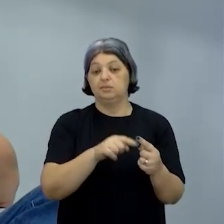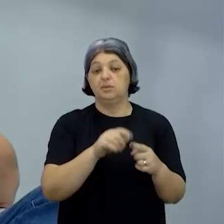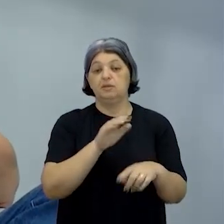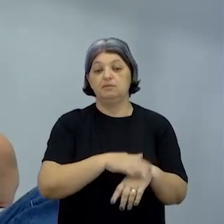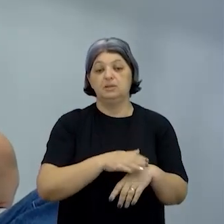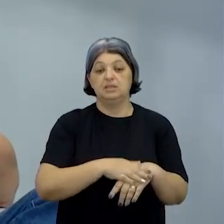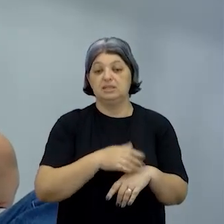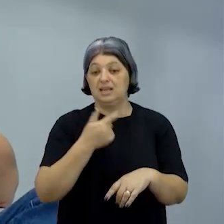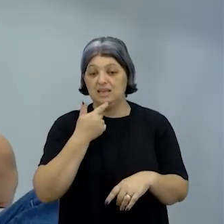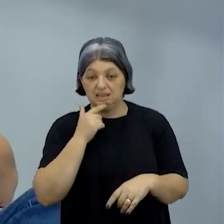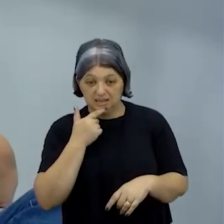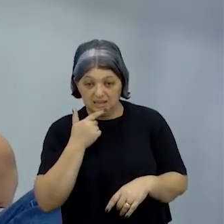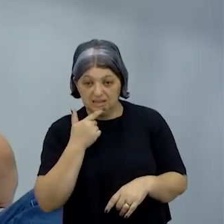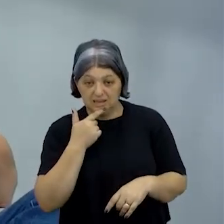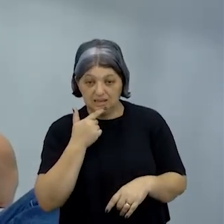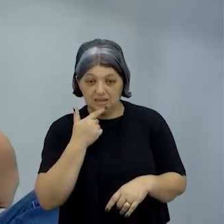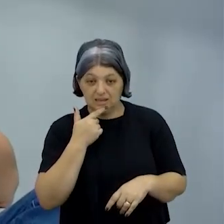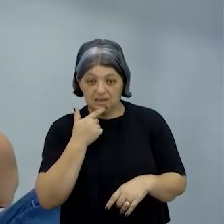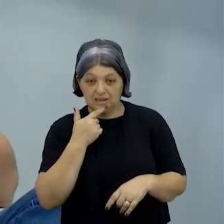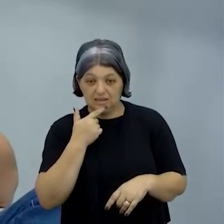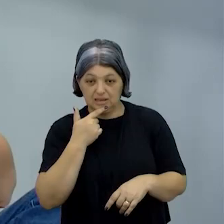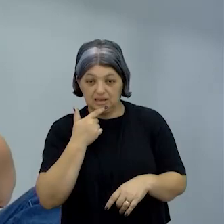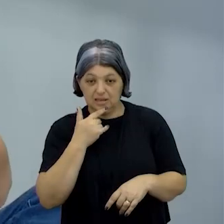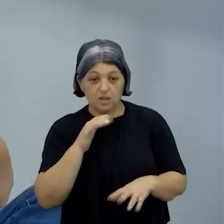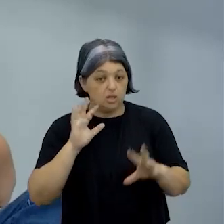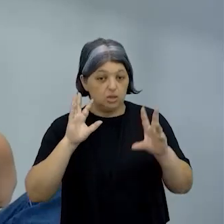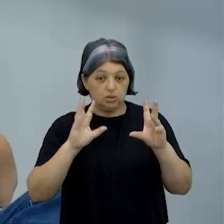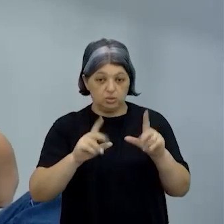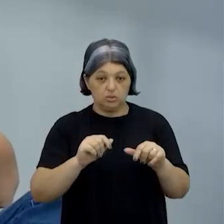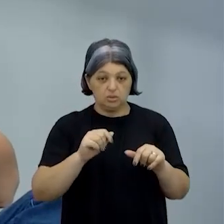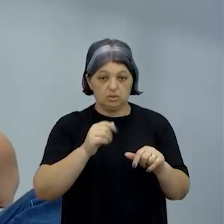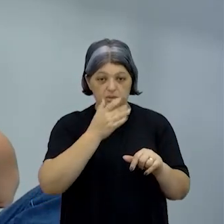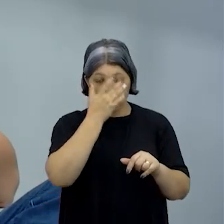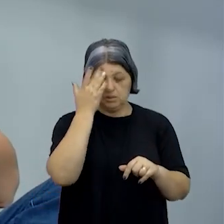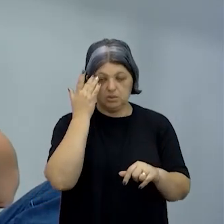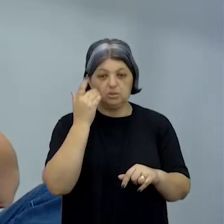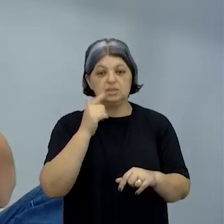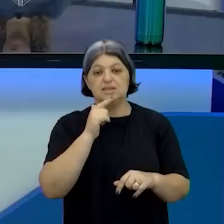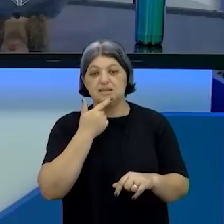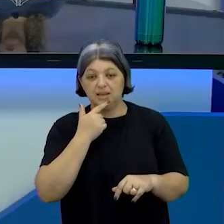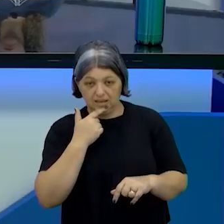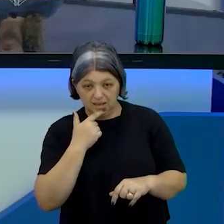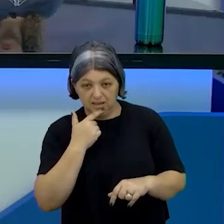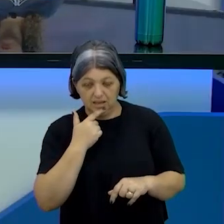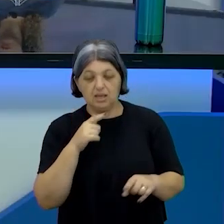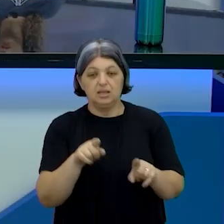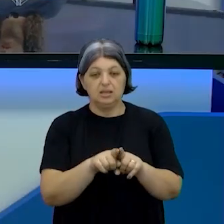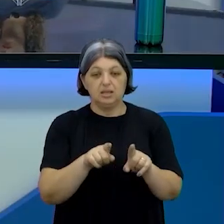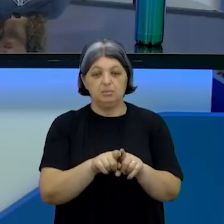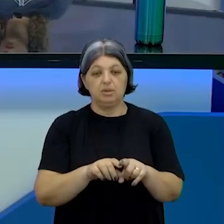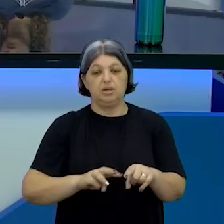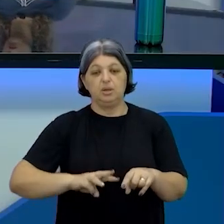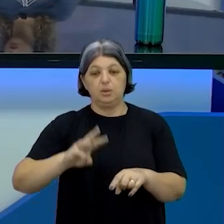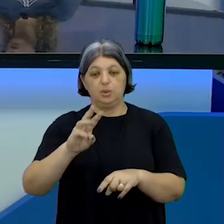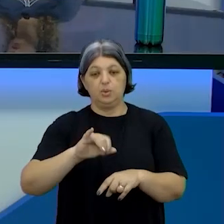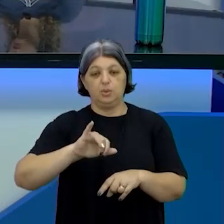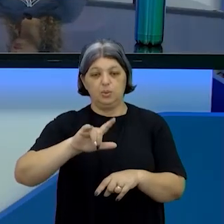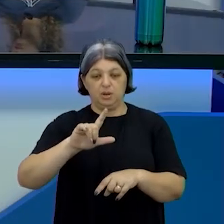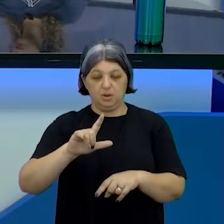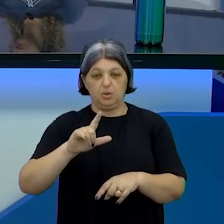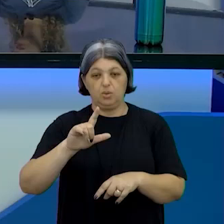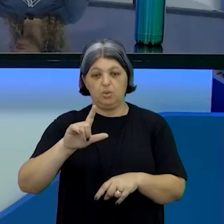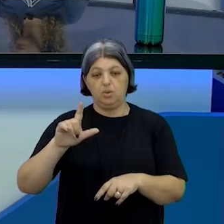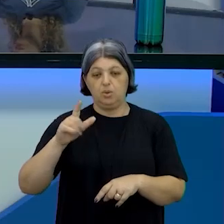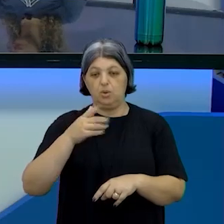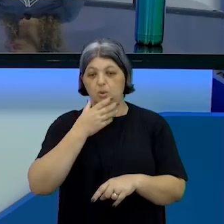rir. Todo mundo que está presente no Oscar naquele momento ri da piada. Inclusive o Will Smith. Ele levanta para dar o tapa no Chris Rock, quando ele olha pro lado e vê a cara de